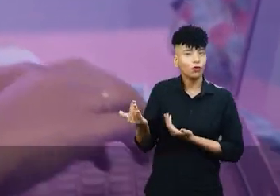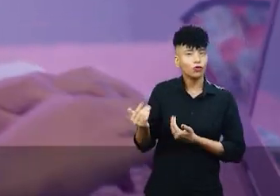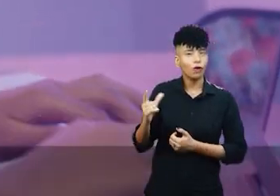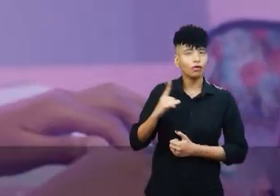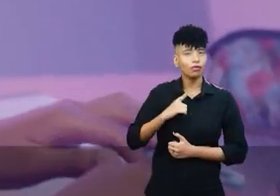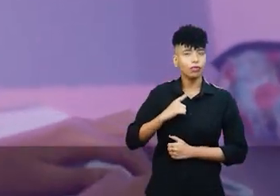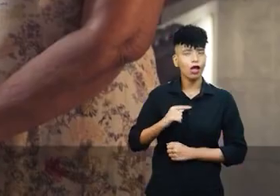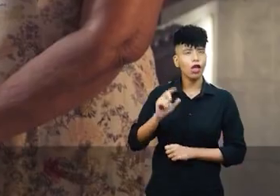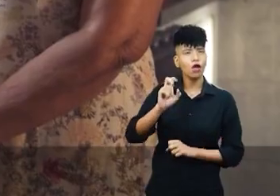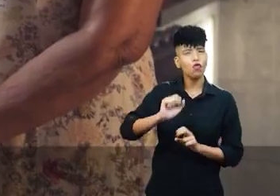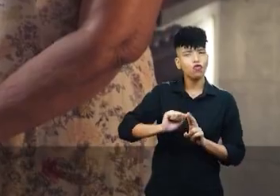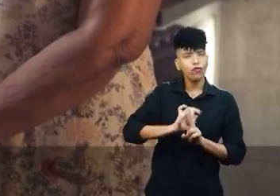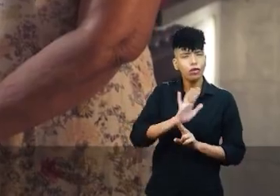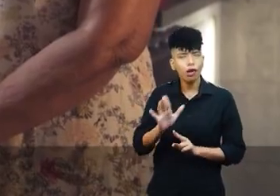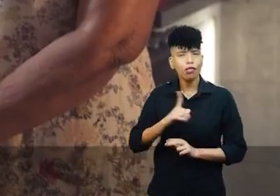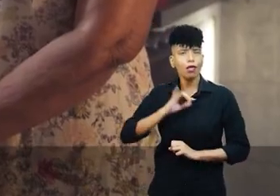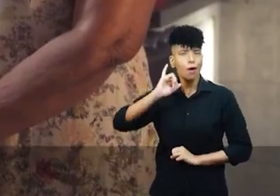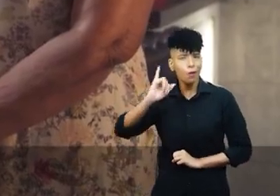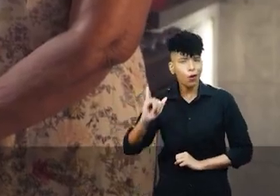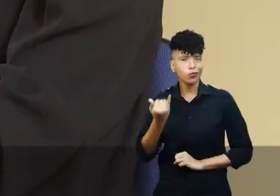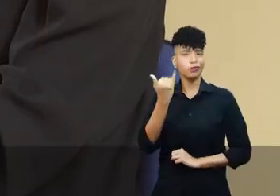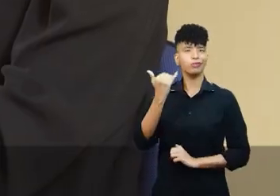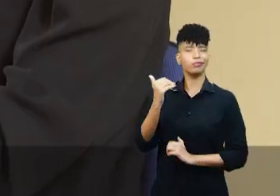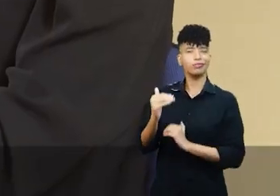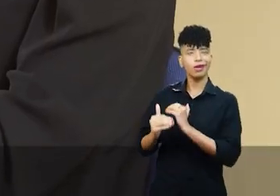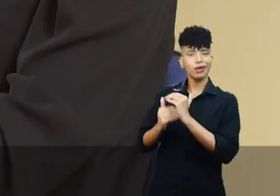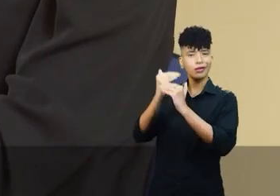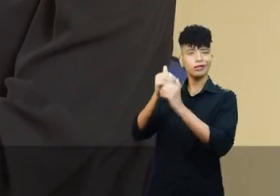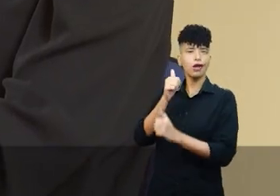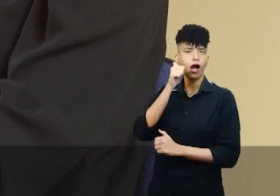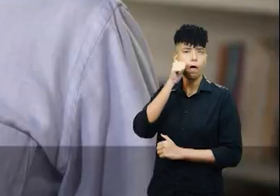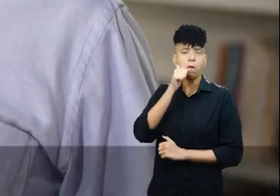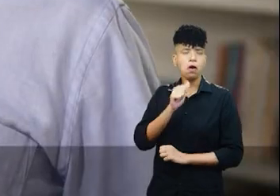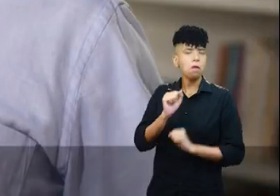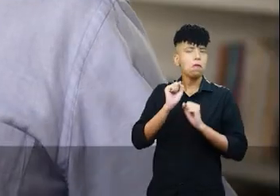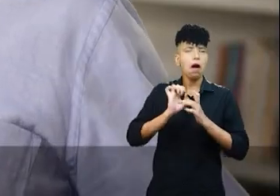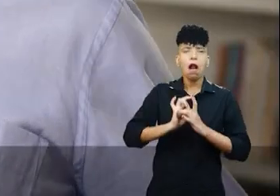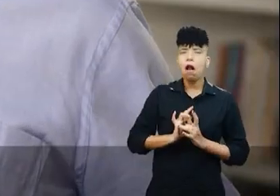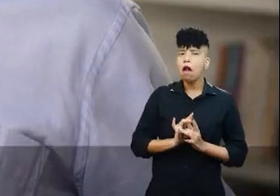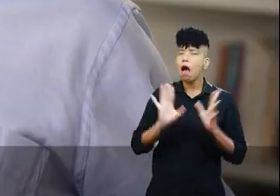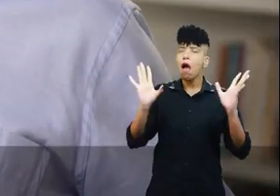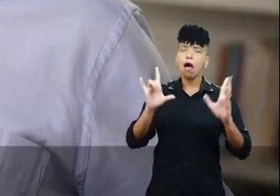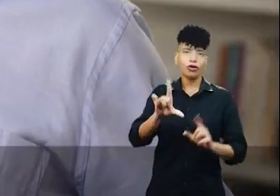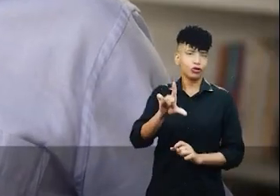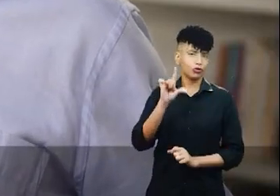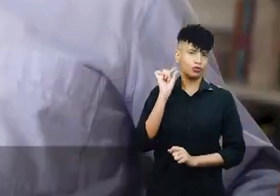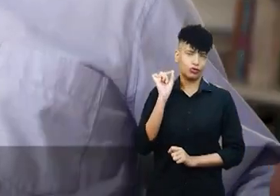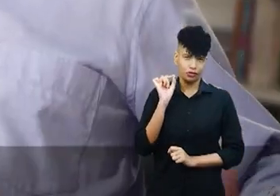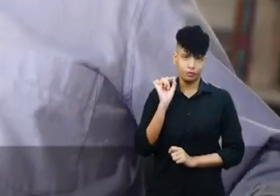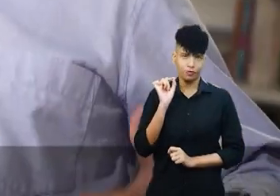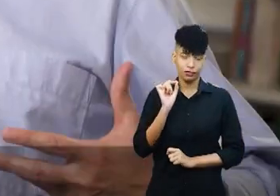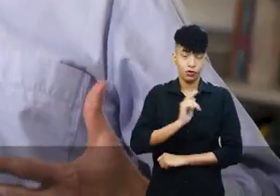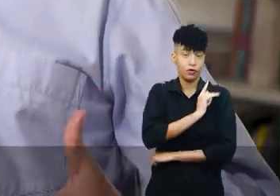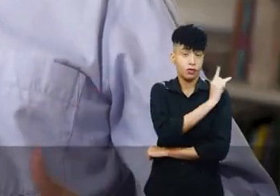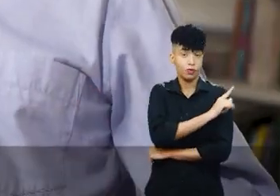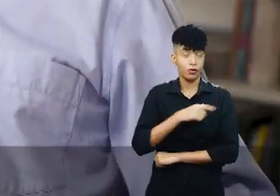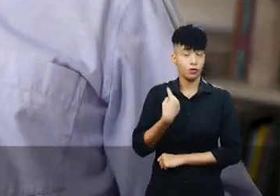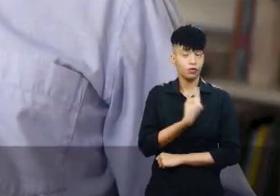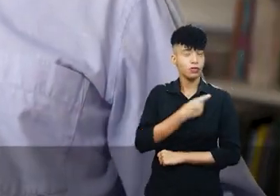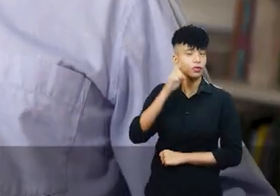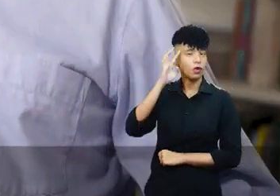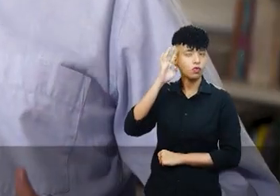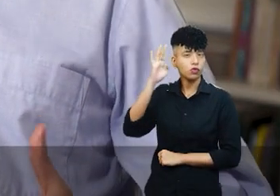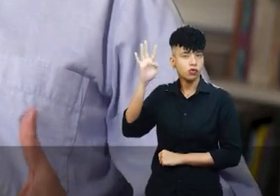e oportunidade para crescer e a mulher vai ser o que ela quiser ser. No Piauí dos nossos sonhos, a corrupção vai ser coisa